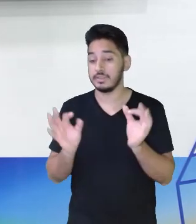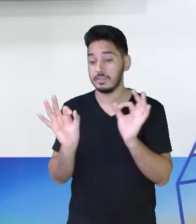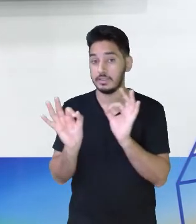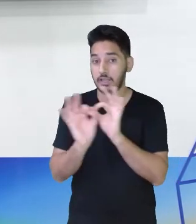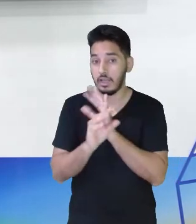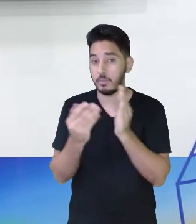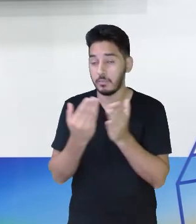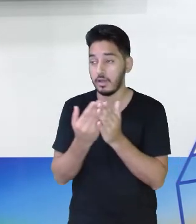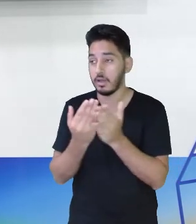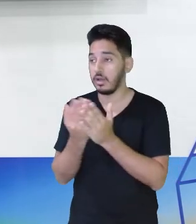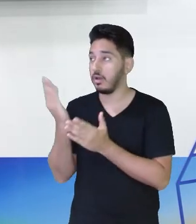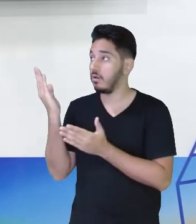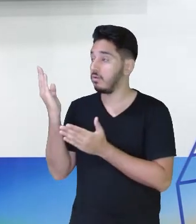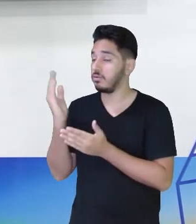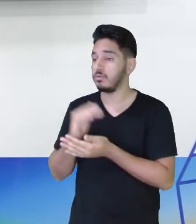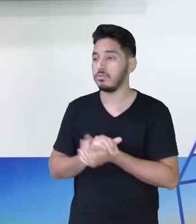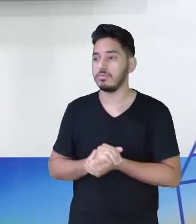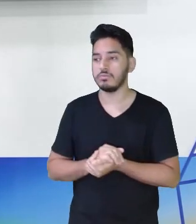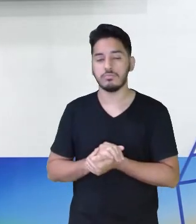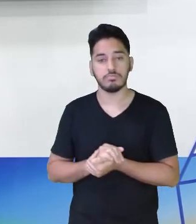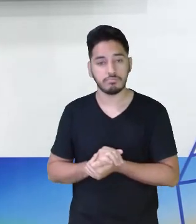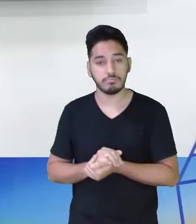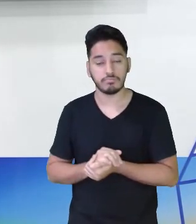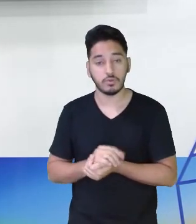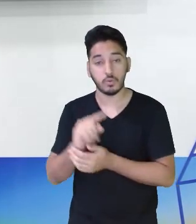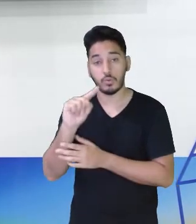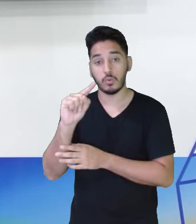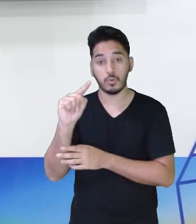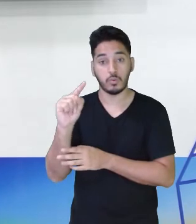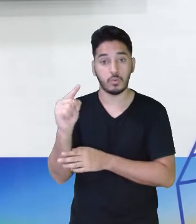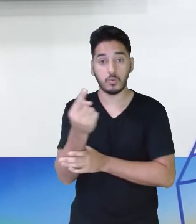né? E para ler,